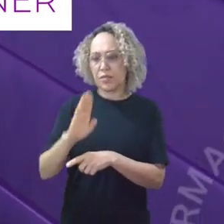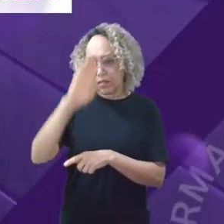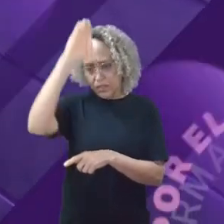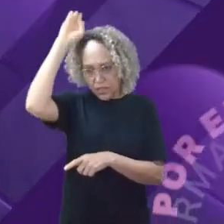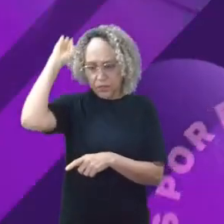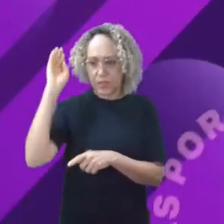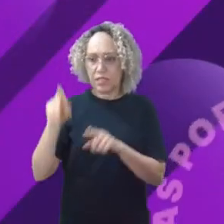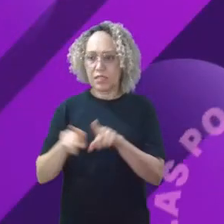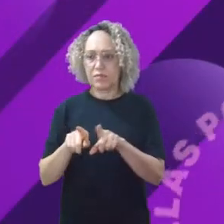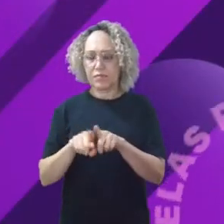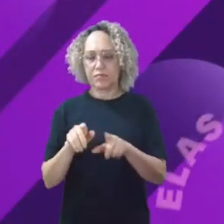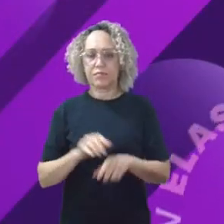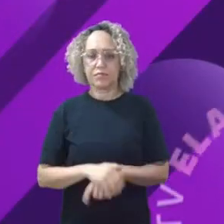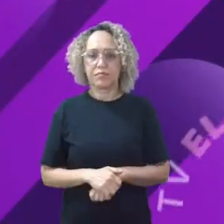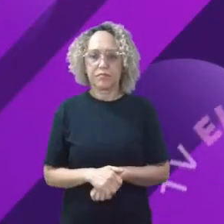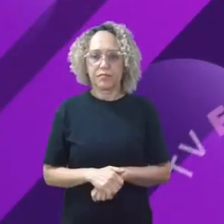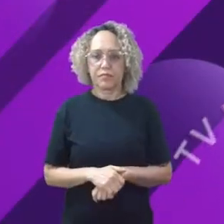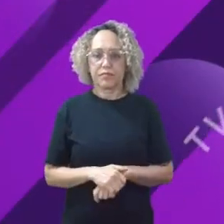DIEESE.